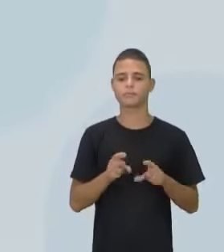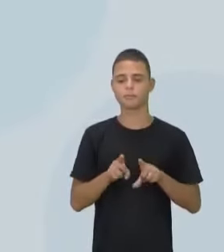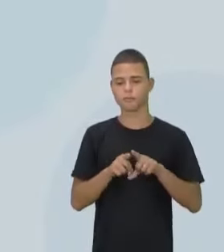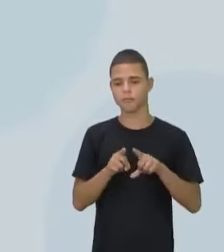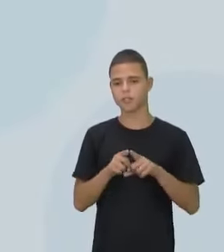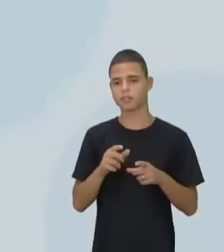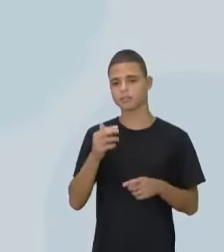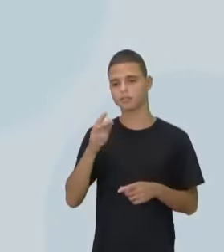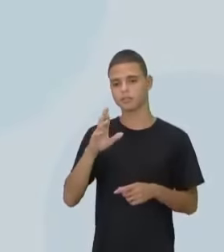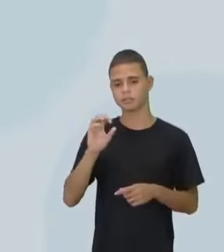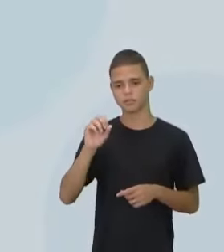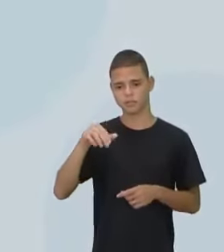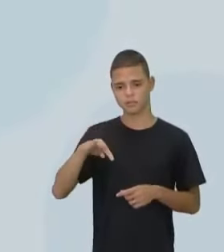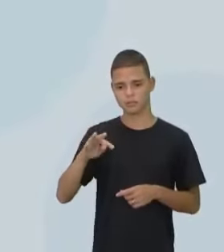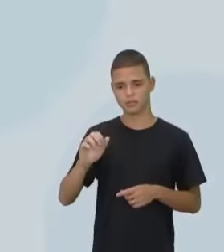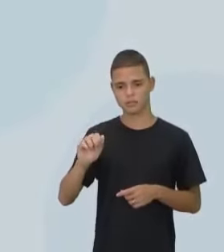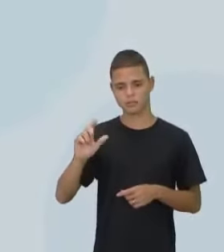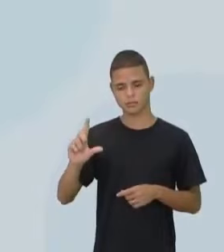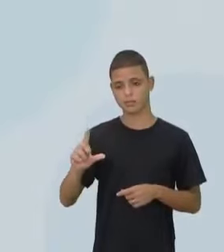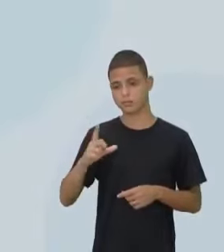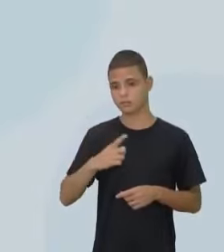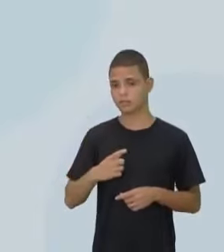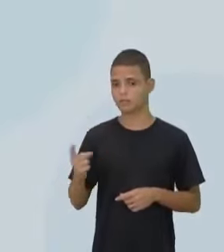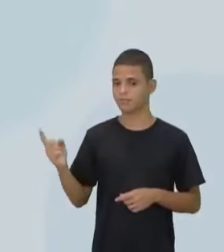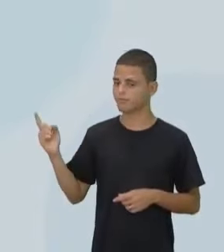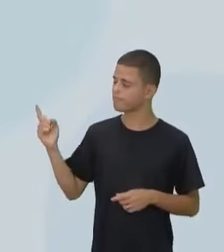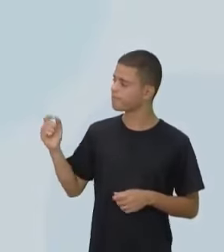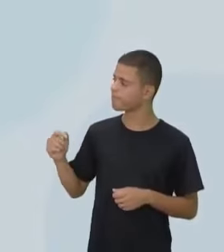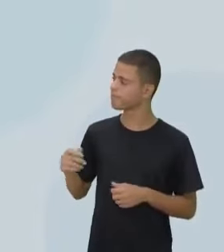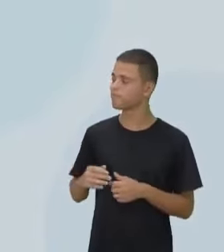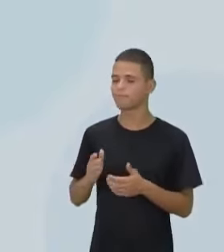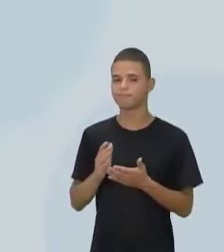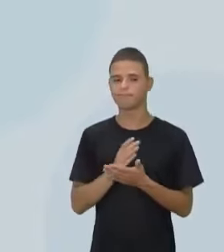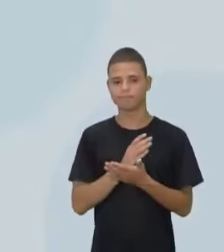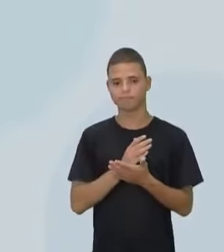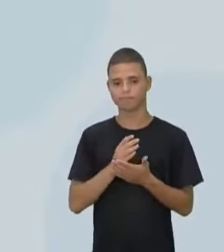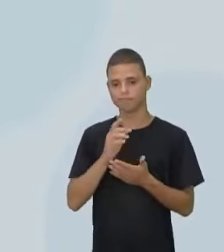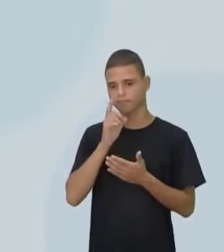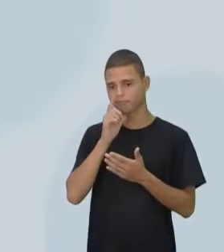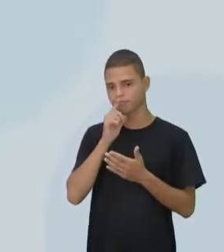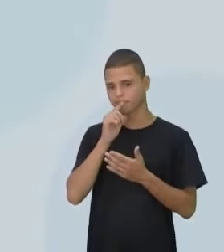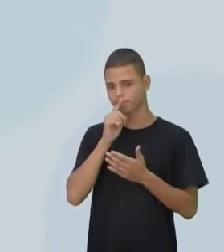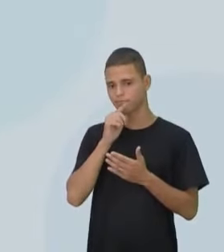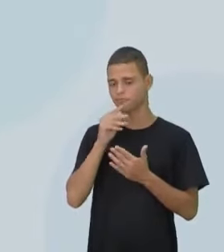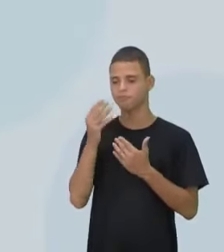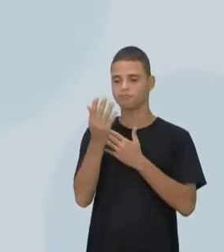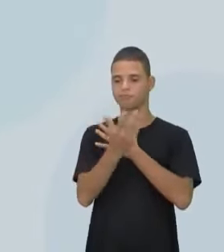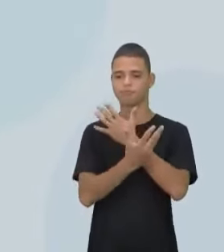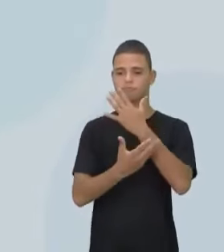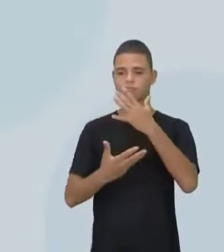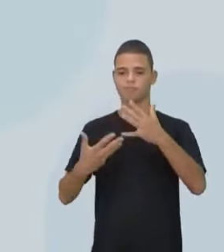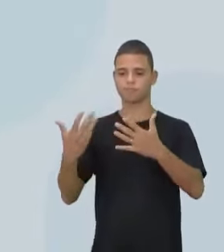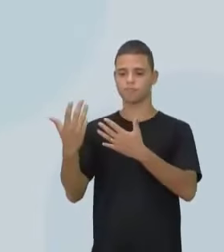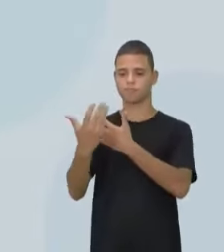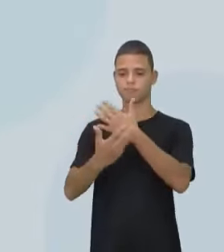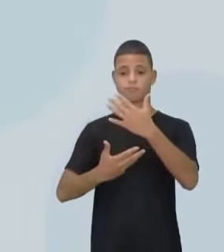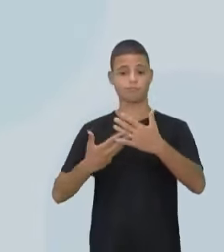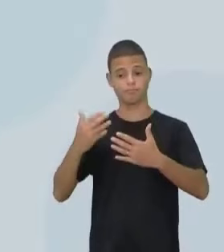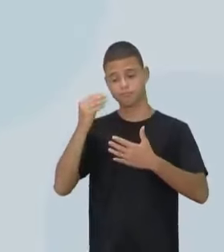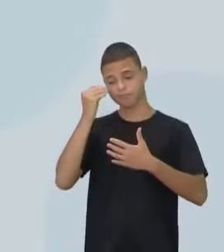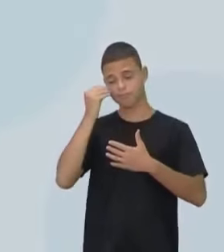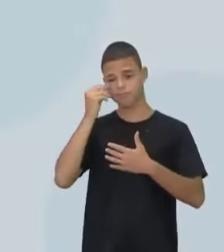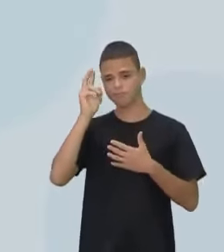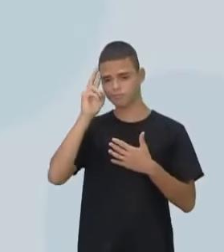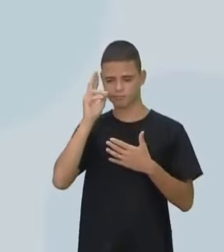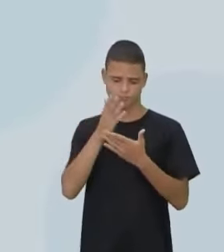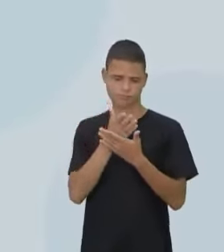grande desse sistema aqui dos rios voadores. Por isso que a gente comentou, fizemos questão de trazer para vocês, para relembrar os